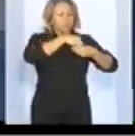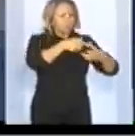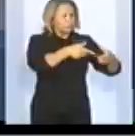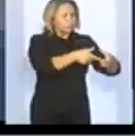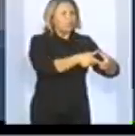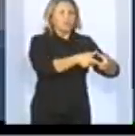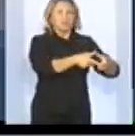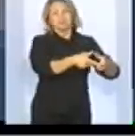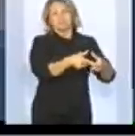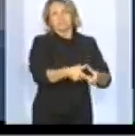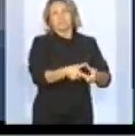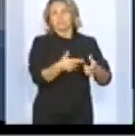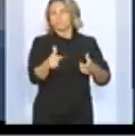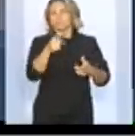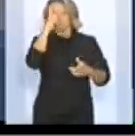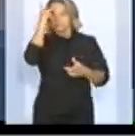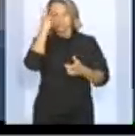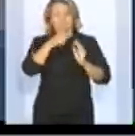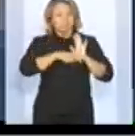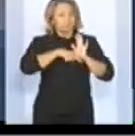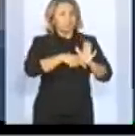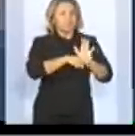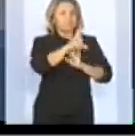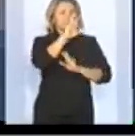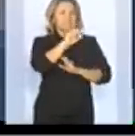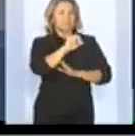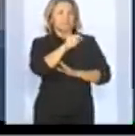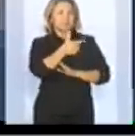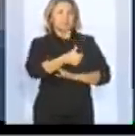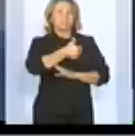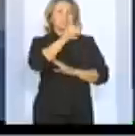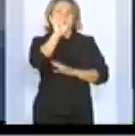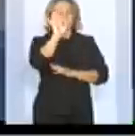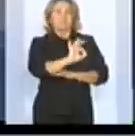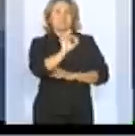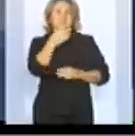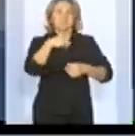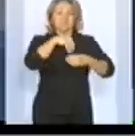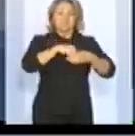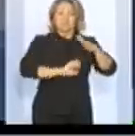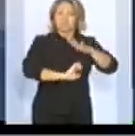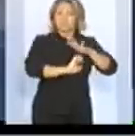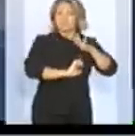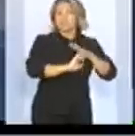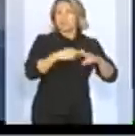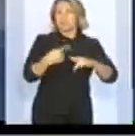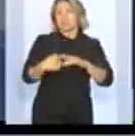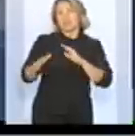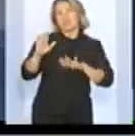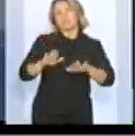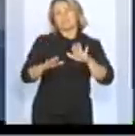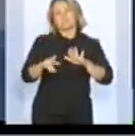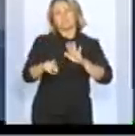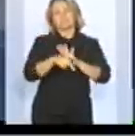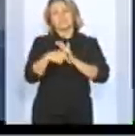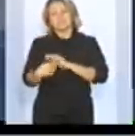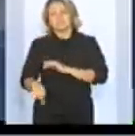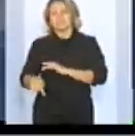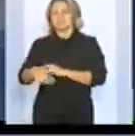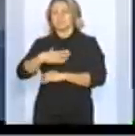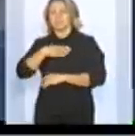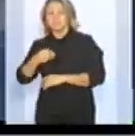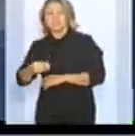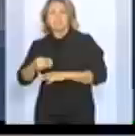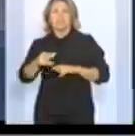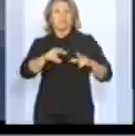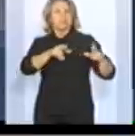essa, não conseguimos ninguém para investir 51% dessa empresa. Até porque, normalmente, essa empresa pertence a um filho, a um irmão, enfim, a alguém